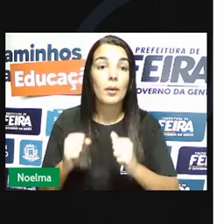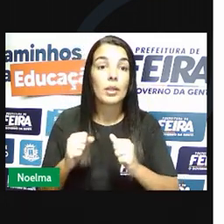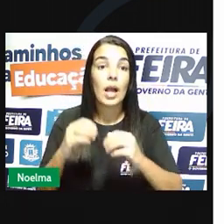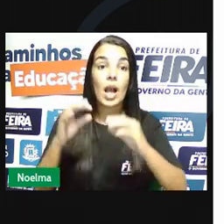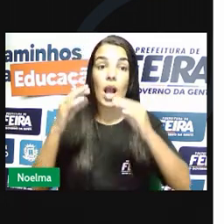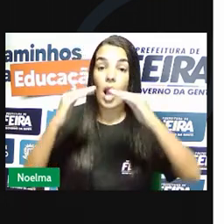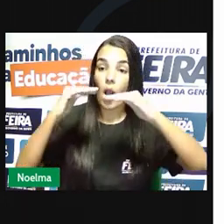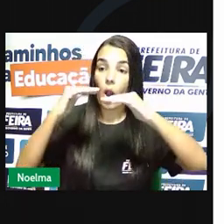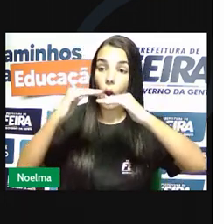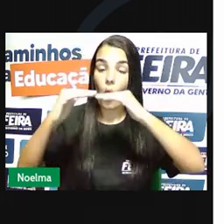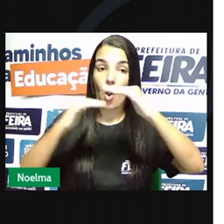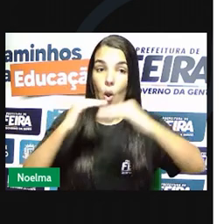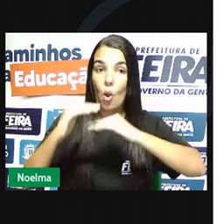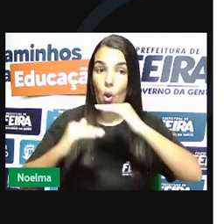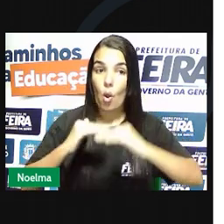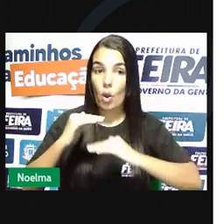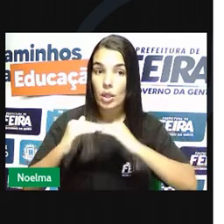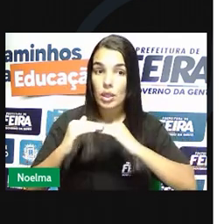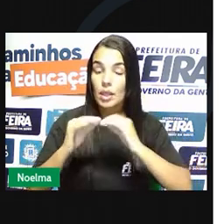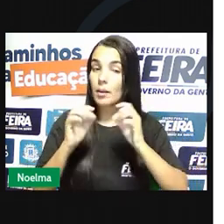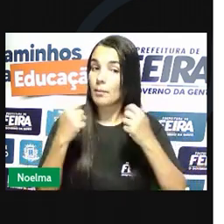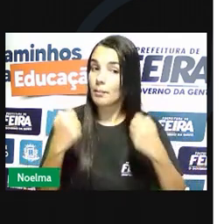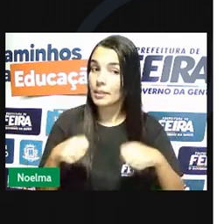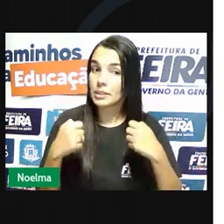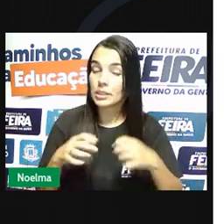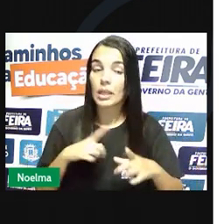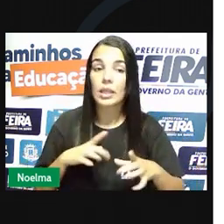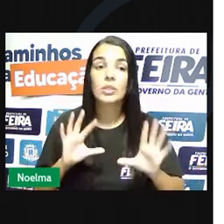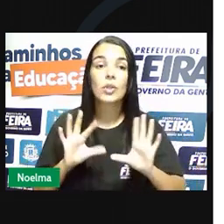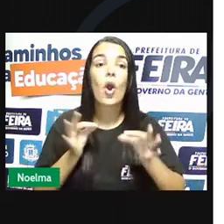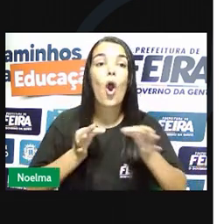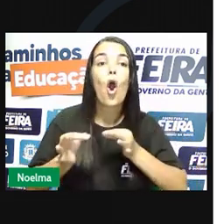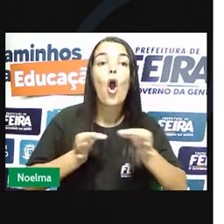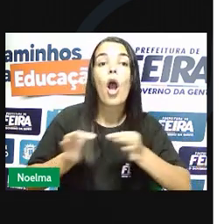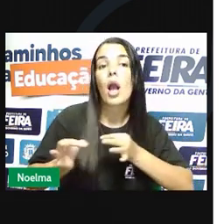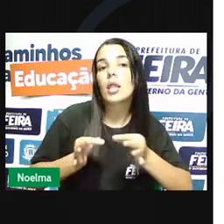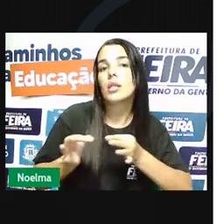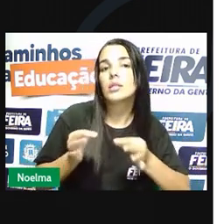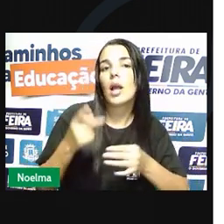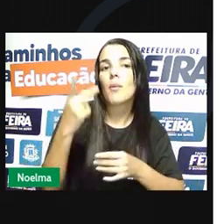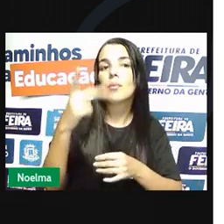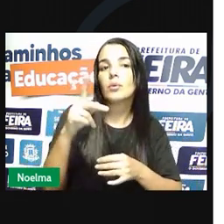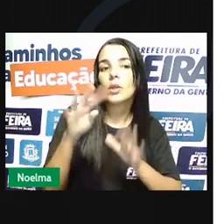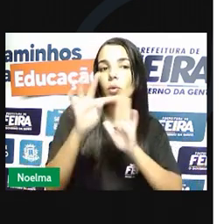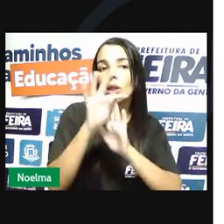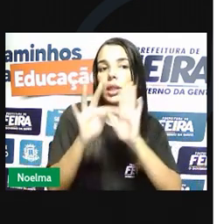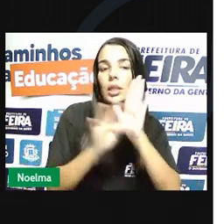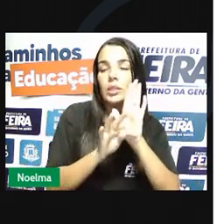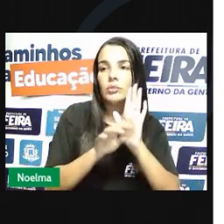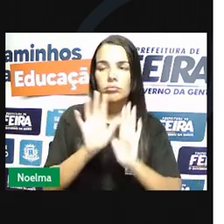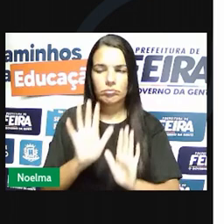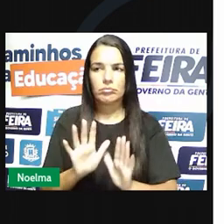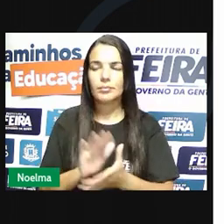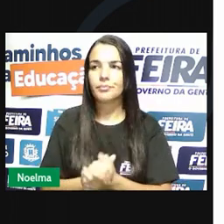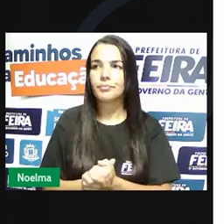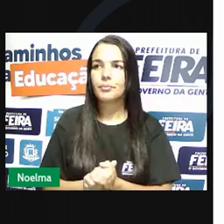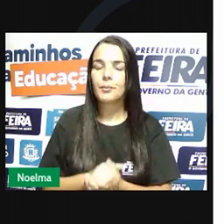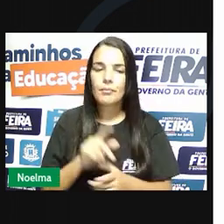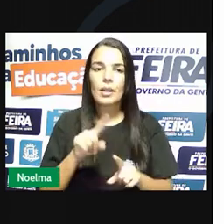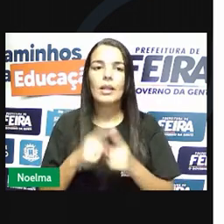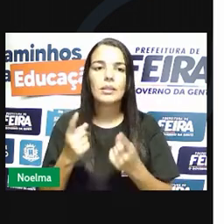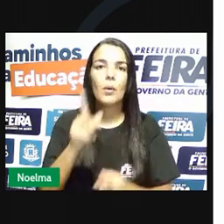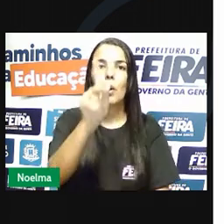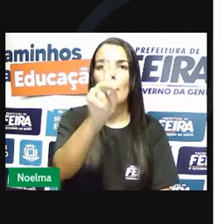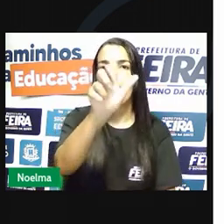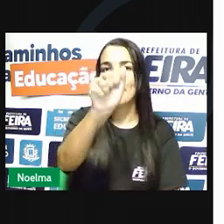é o de menos. O que importa é estar bem organizado, porque o parágrafo serve para organizar o seu texto. Pensa assim: parágrafo vai servir